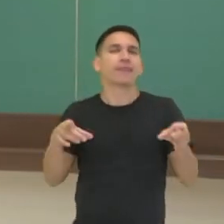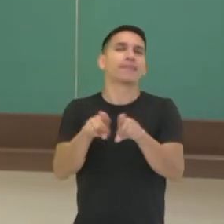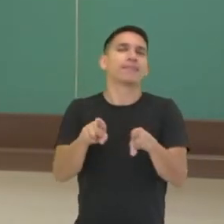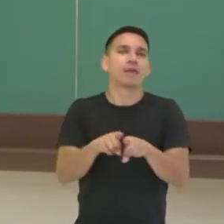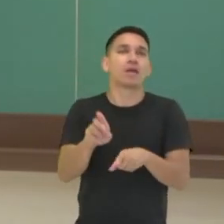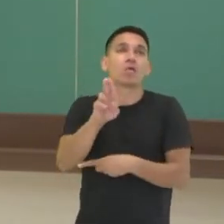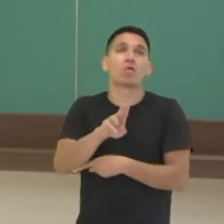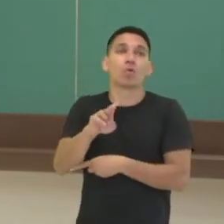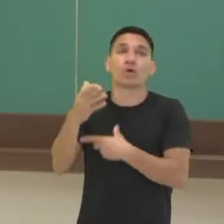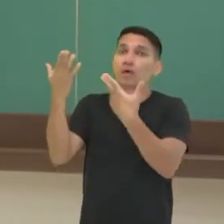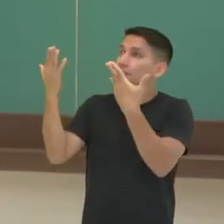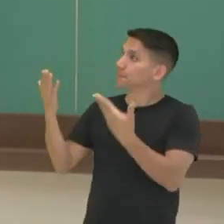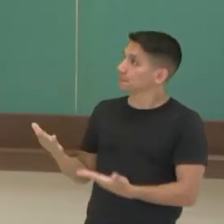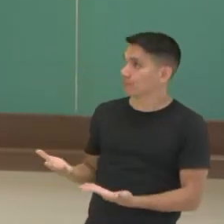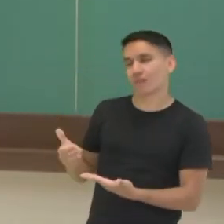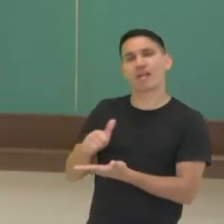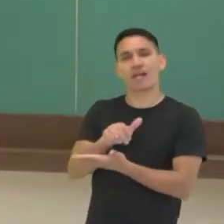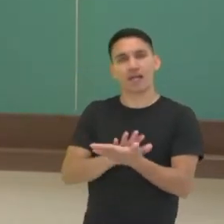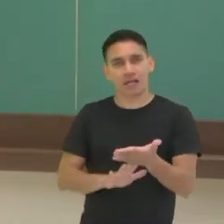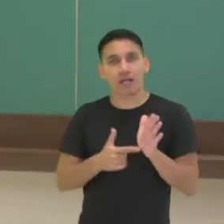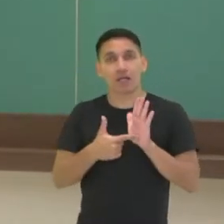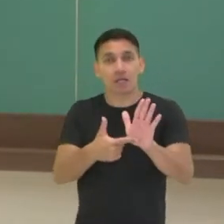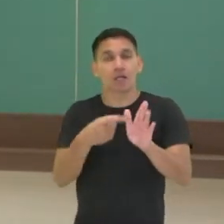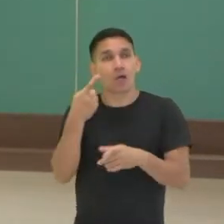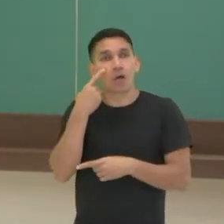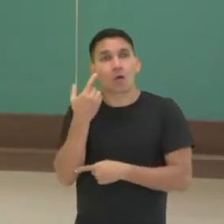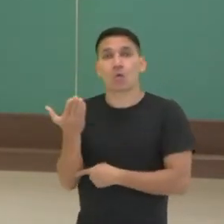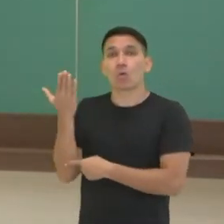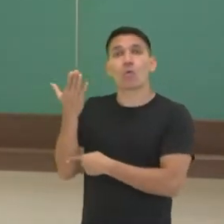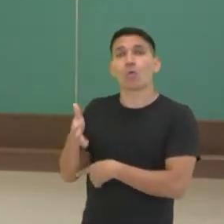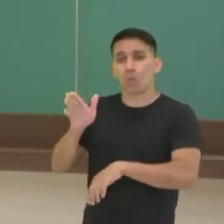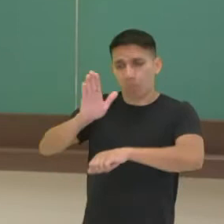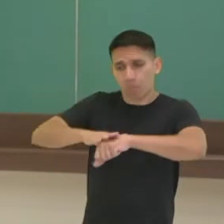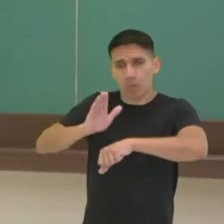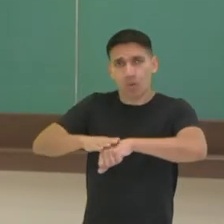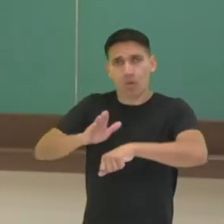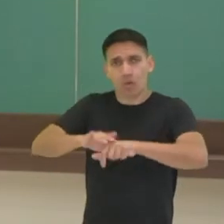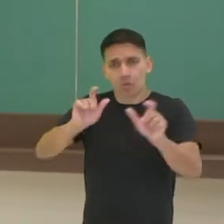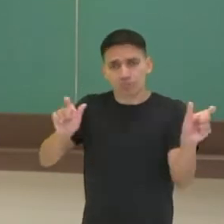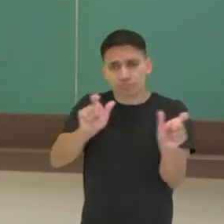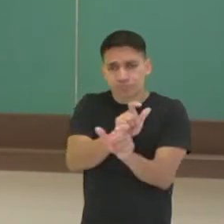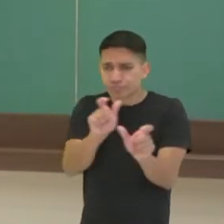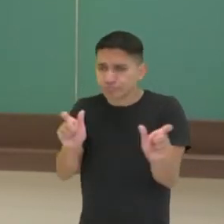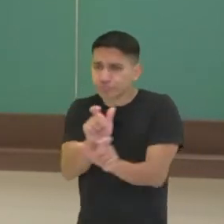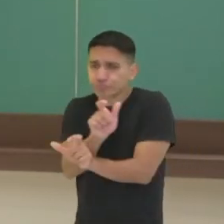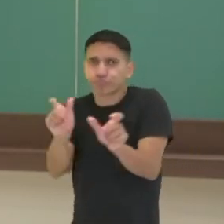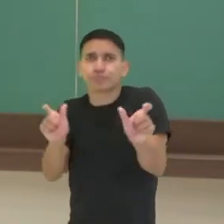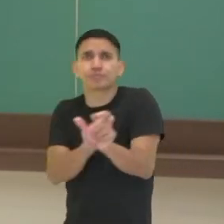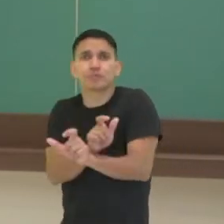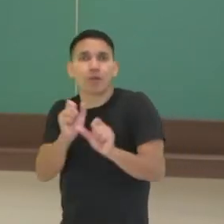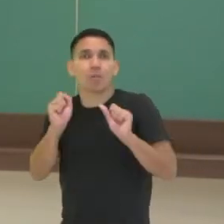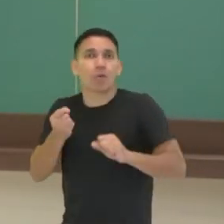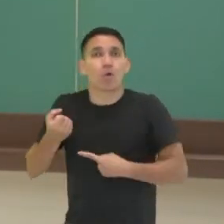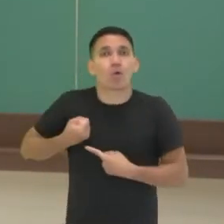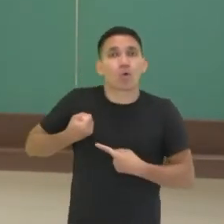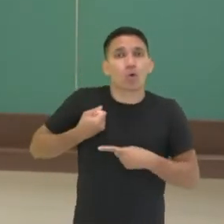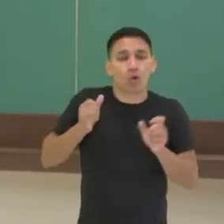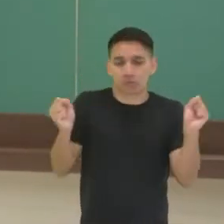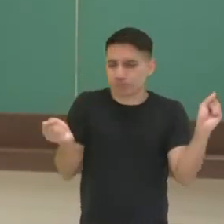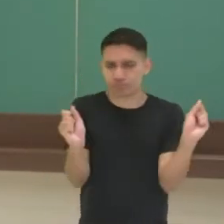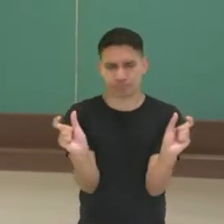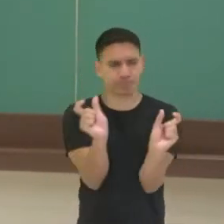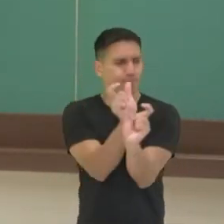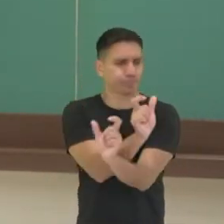como aqui neste exercício, aqui nessa resolução, manualmente. Então, eu vou fazer essa troca de números para que ele não